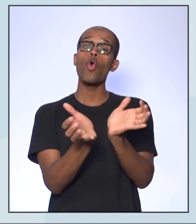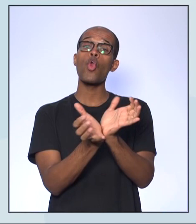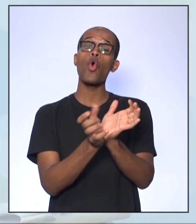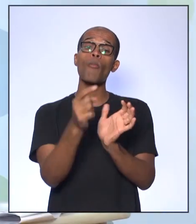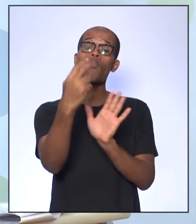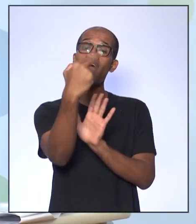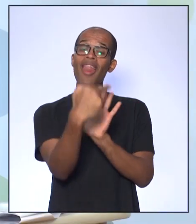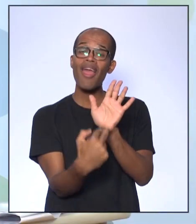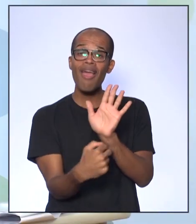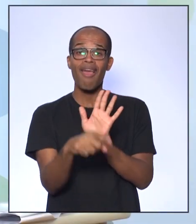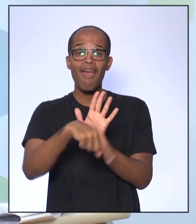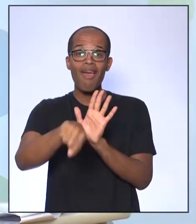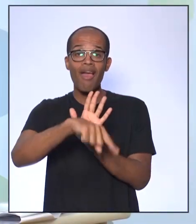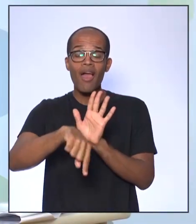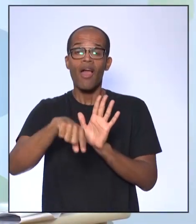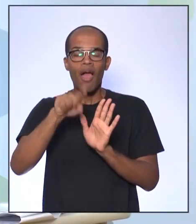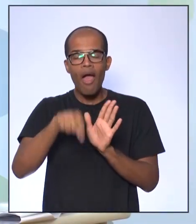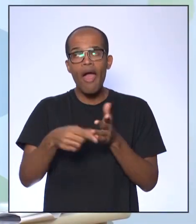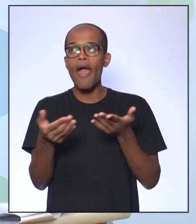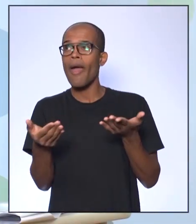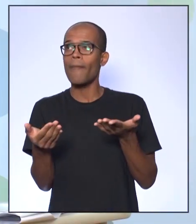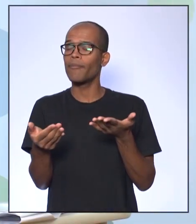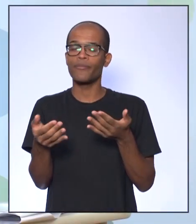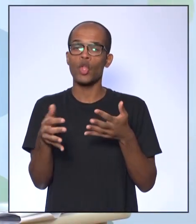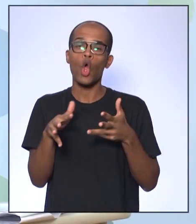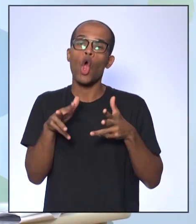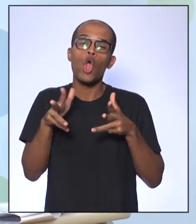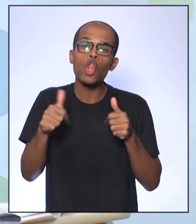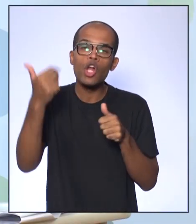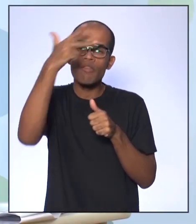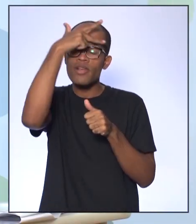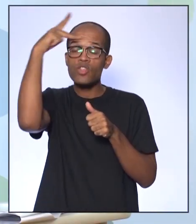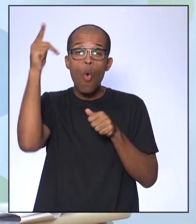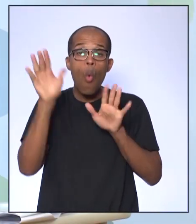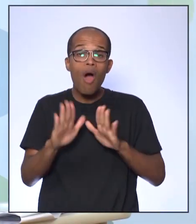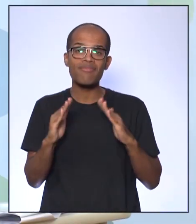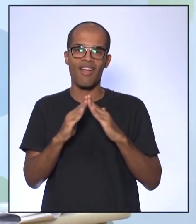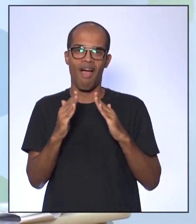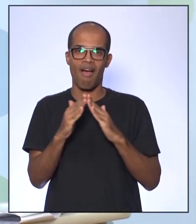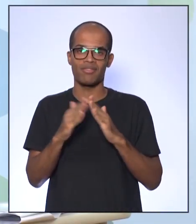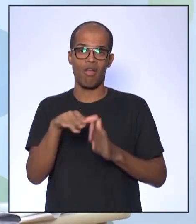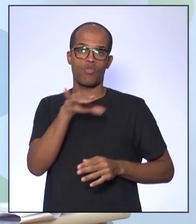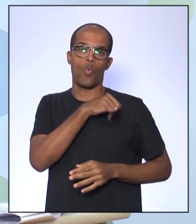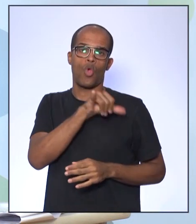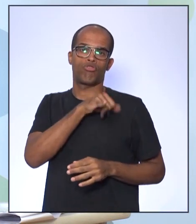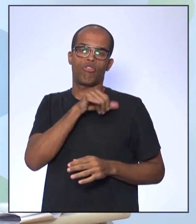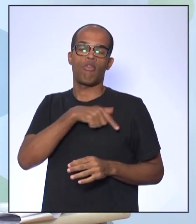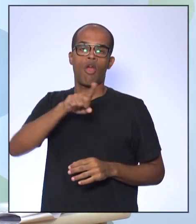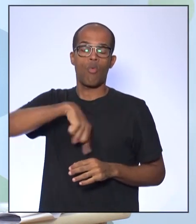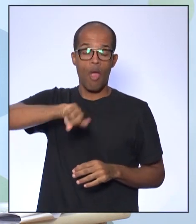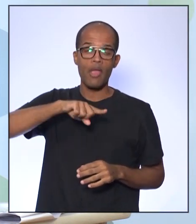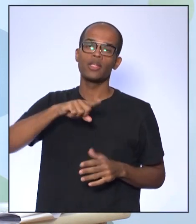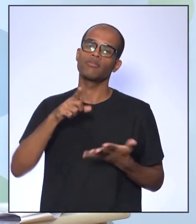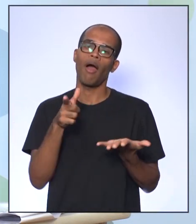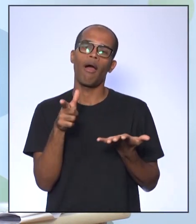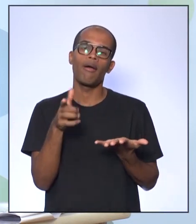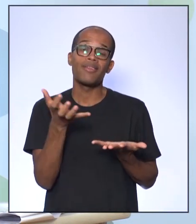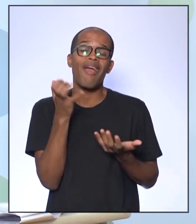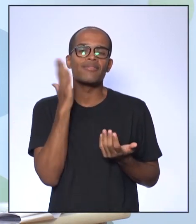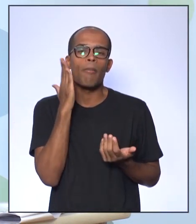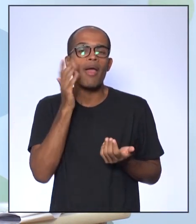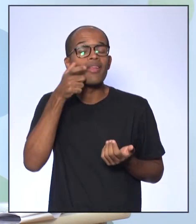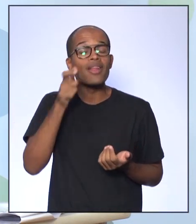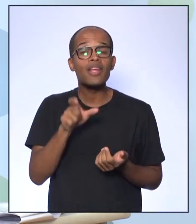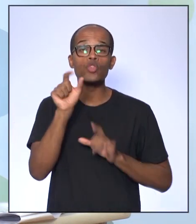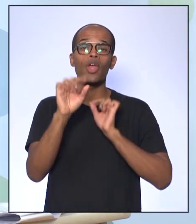crônica, provavelmente todos os moradores do Rio de Janeiro que são interessados, né, no que acontece na cidade e o